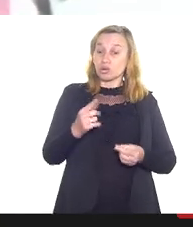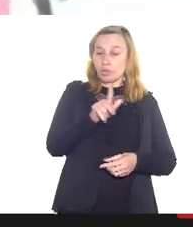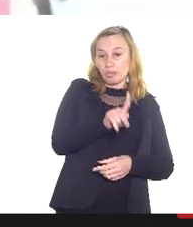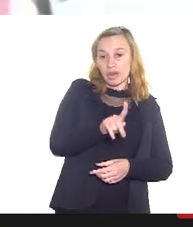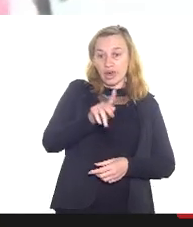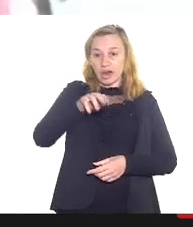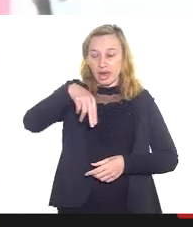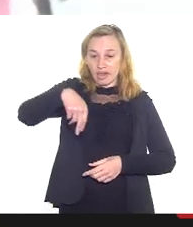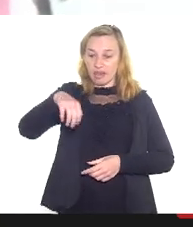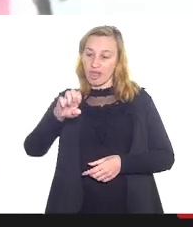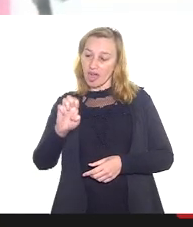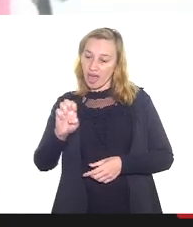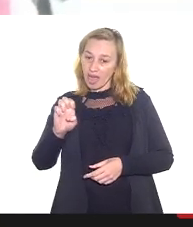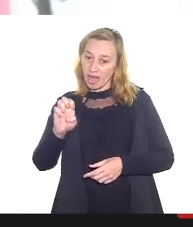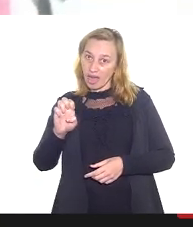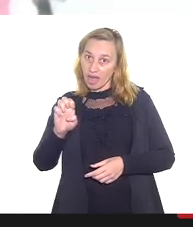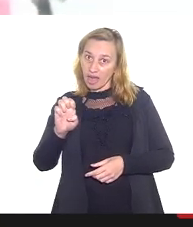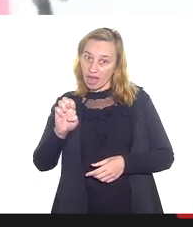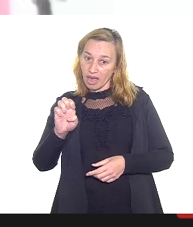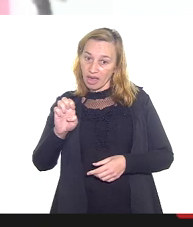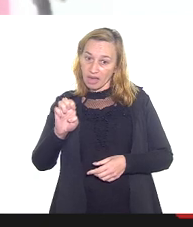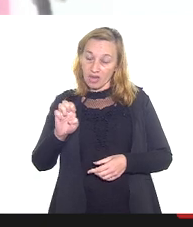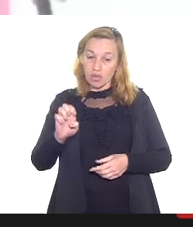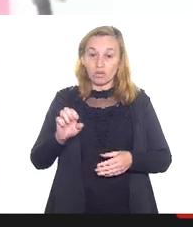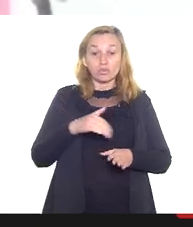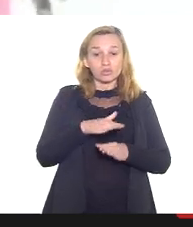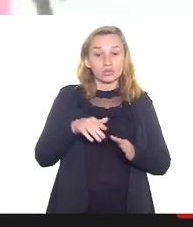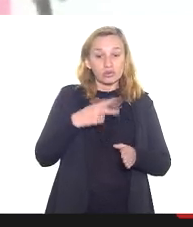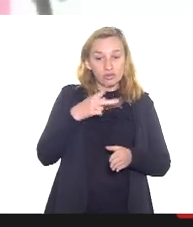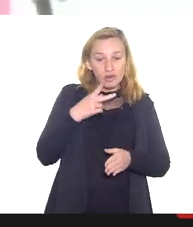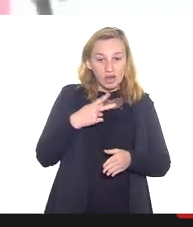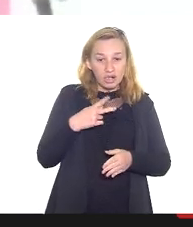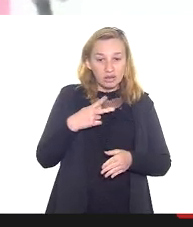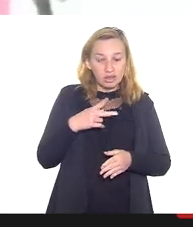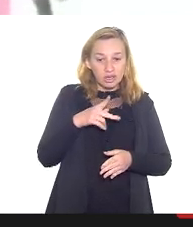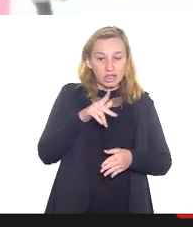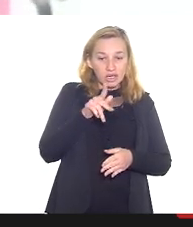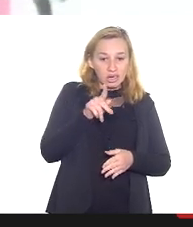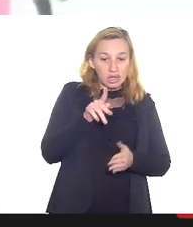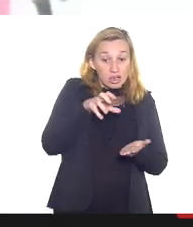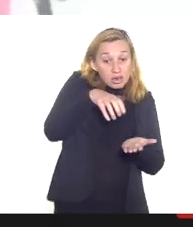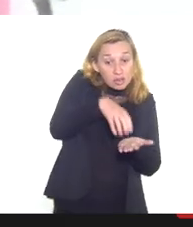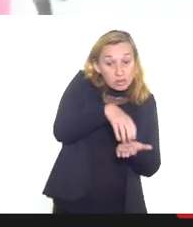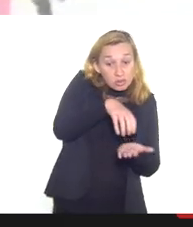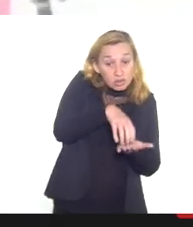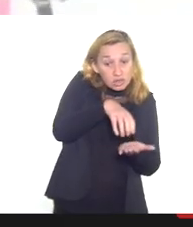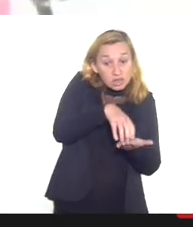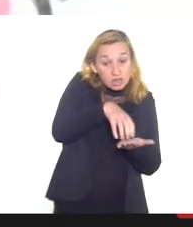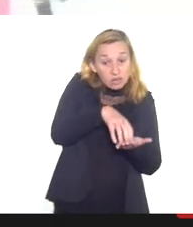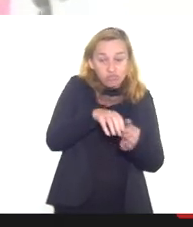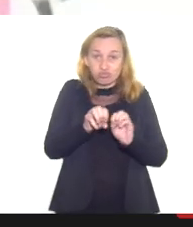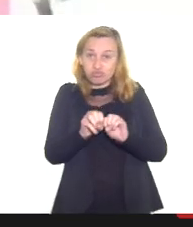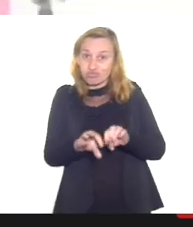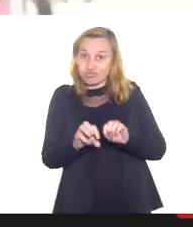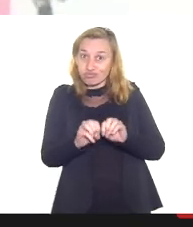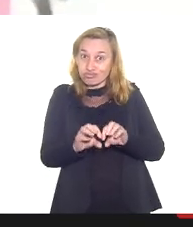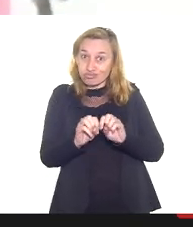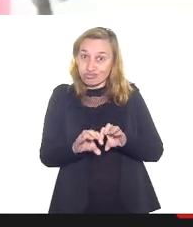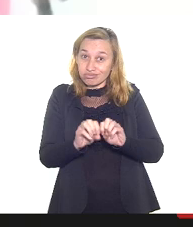PNE que, como o professor Luiz Dourado diz, é o epicentro, deveria ser o epicentro da educação.